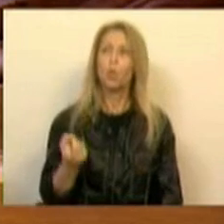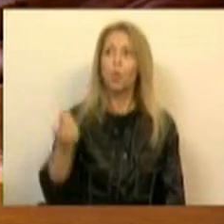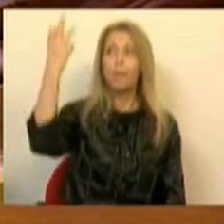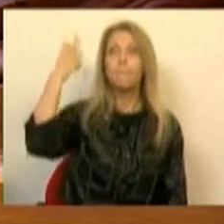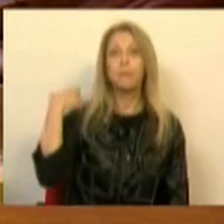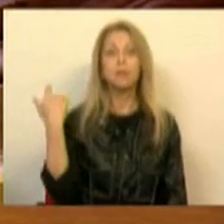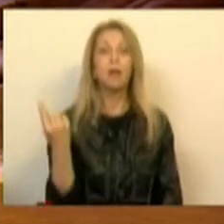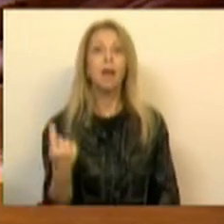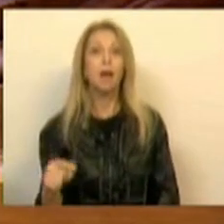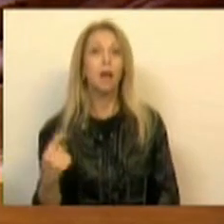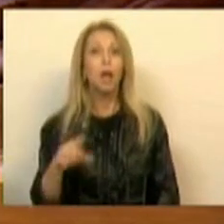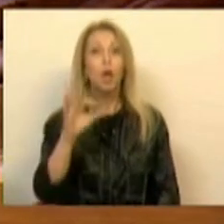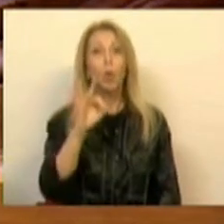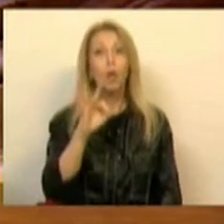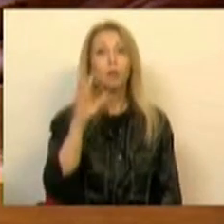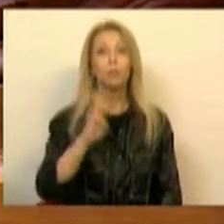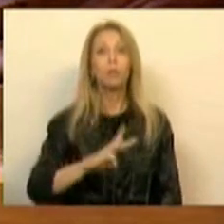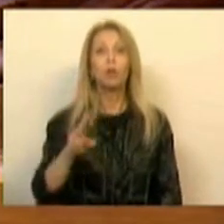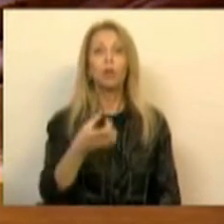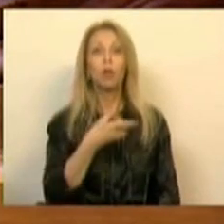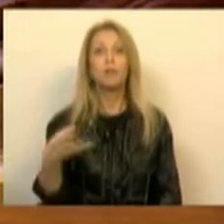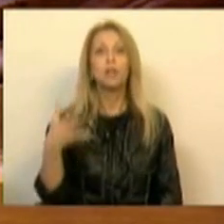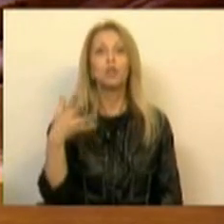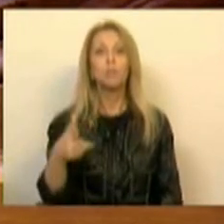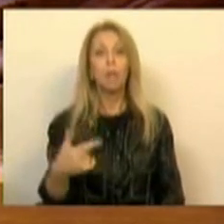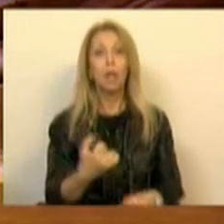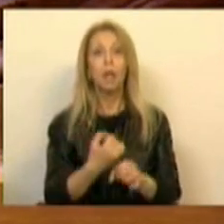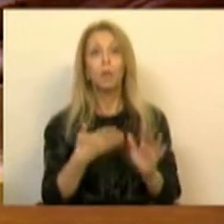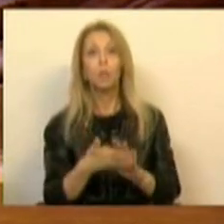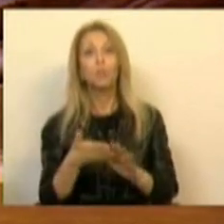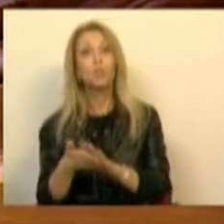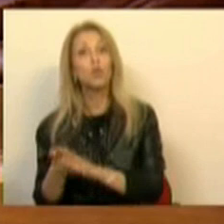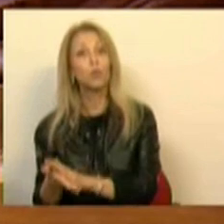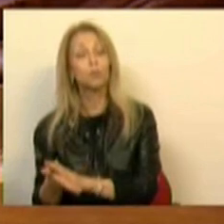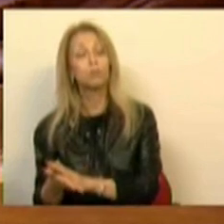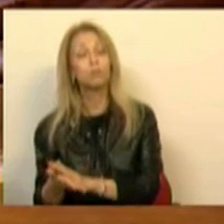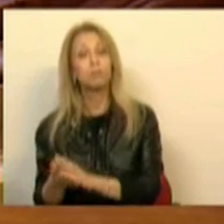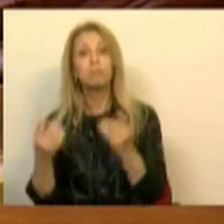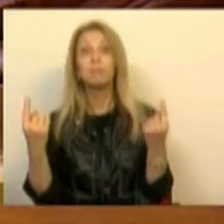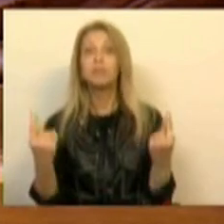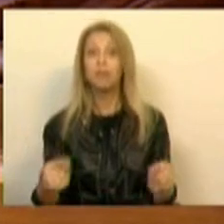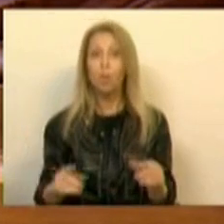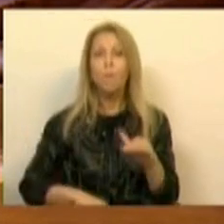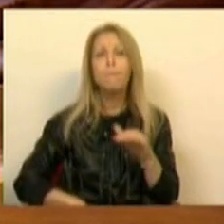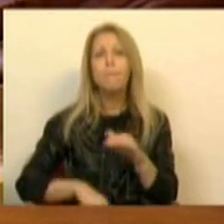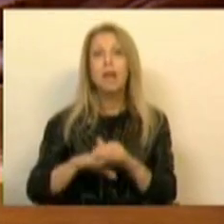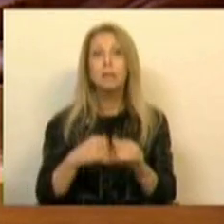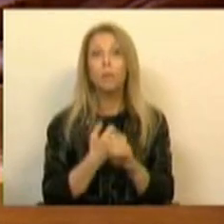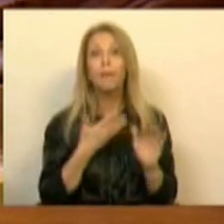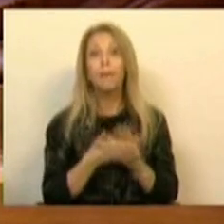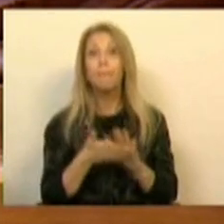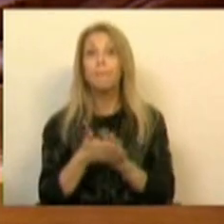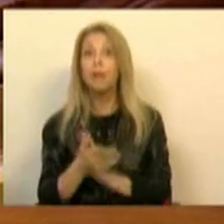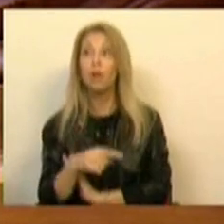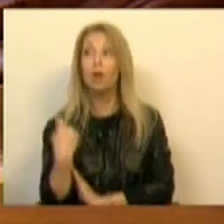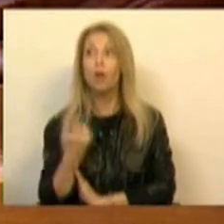tivemos 4 milhões e 900 mil empregados. Tivemos um máximo de emprego na